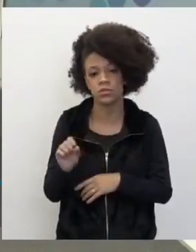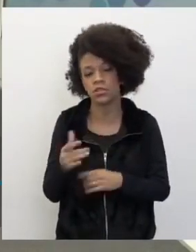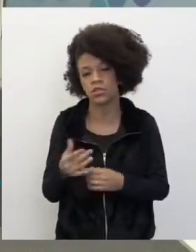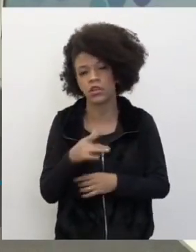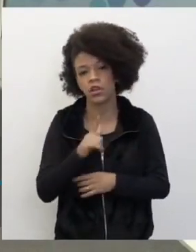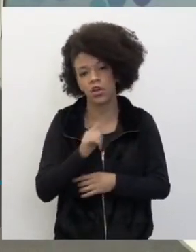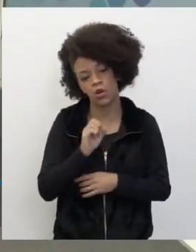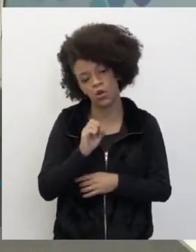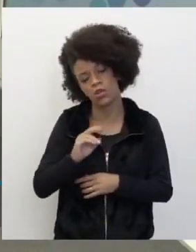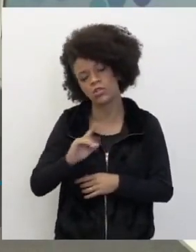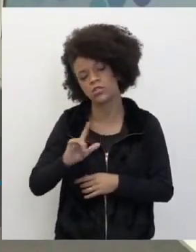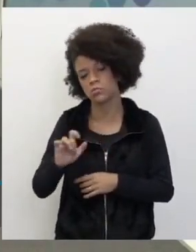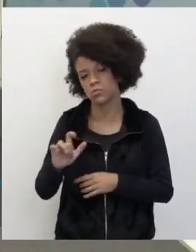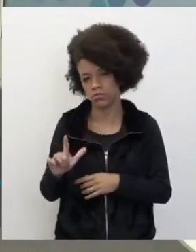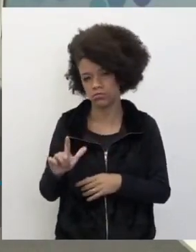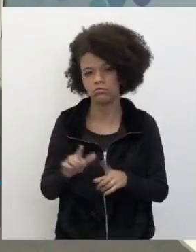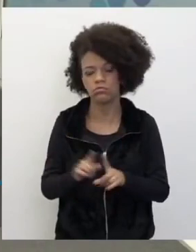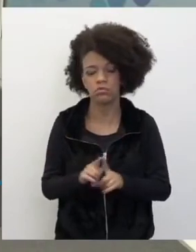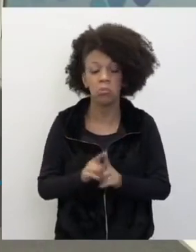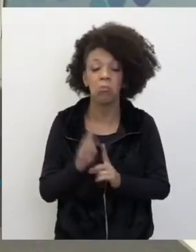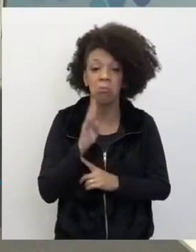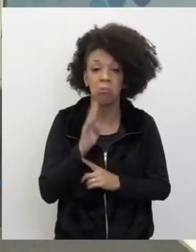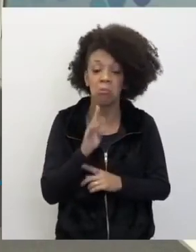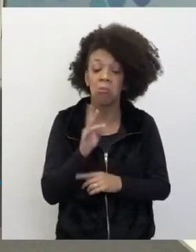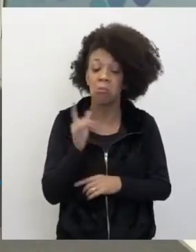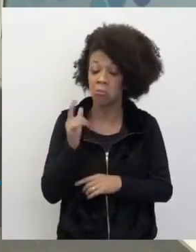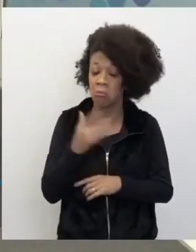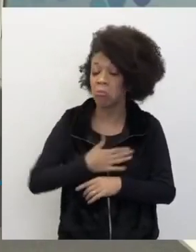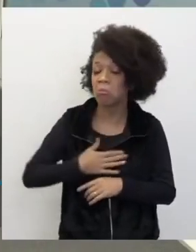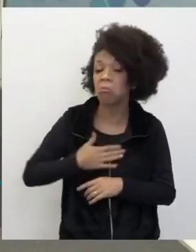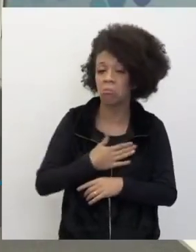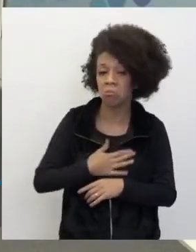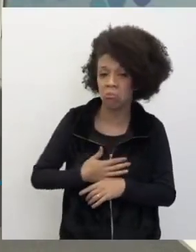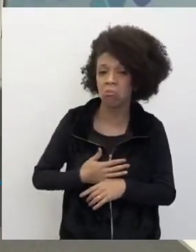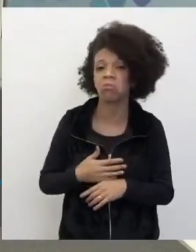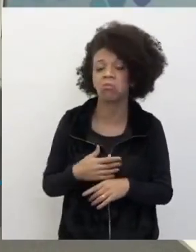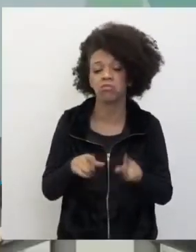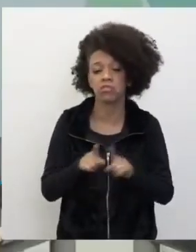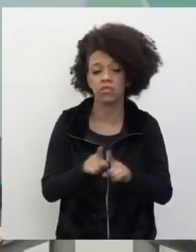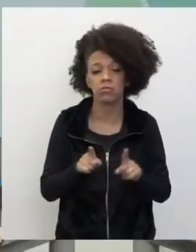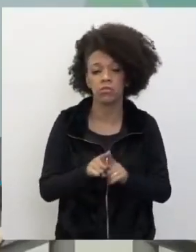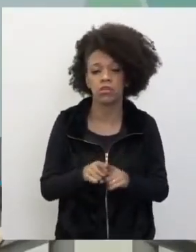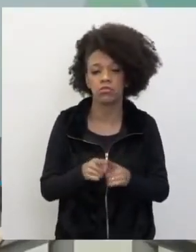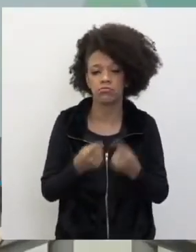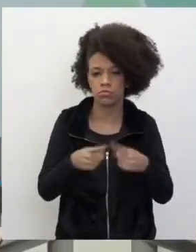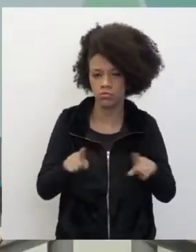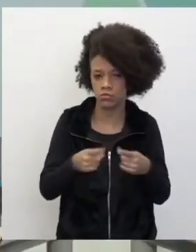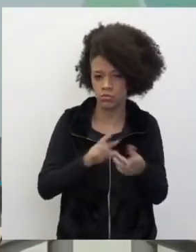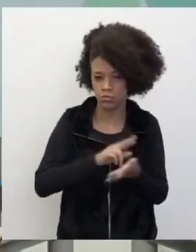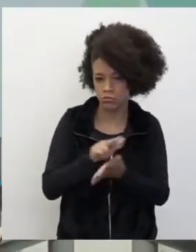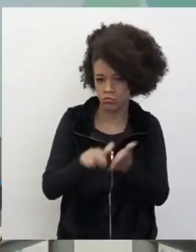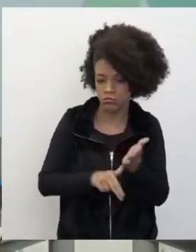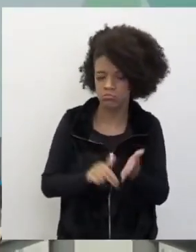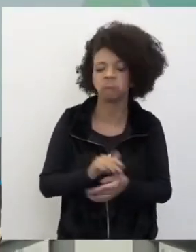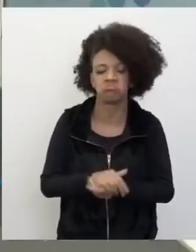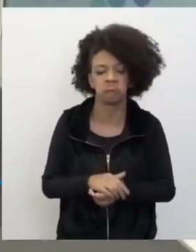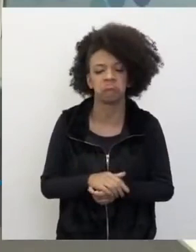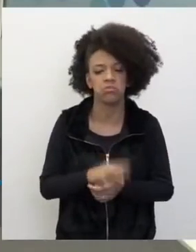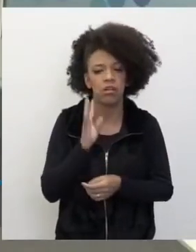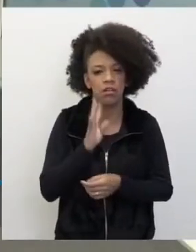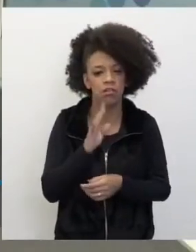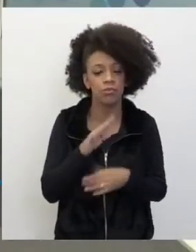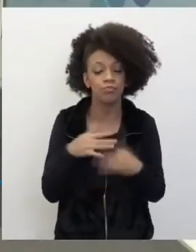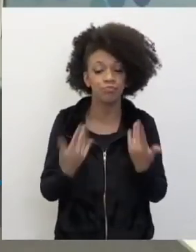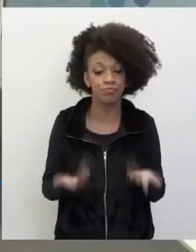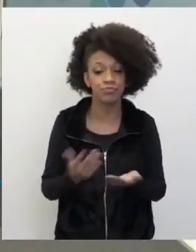né, Legal. desse legal. Muito legal, olha, eu gostei bastante aqui dos estilos musicais. Bacana, Bastante. turma. Bom,